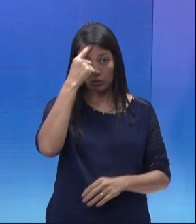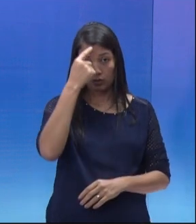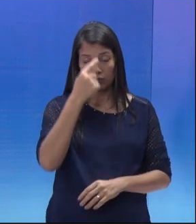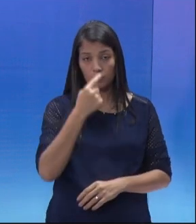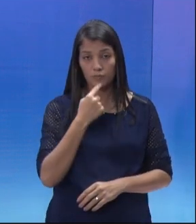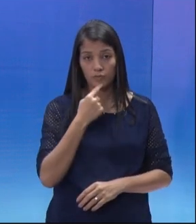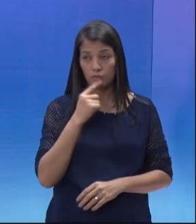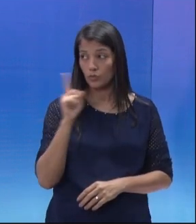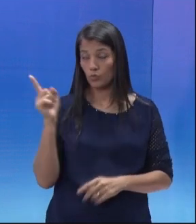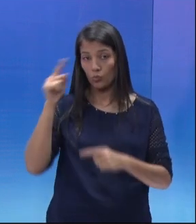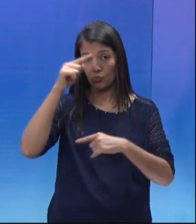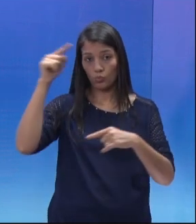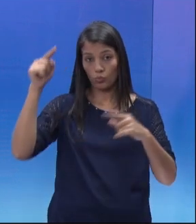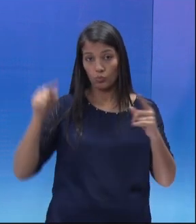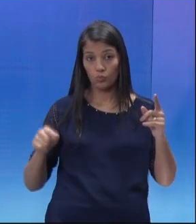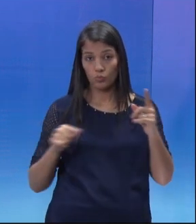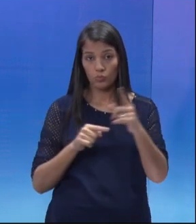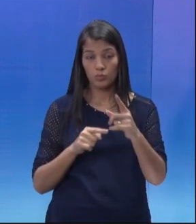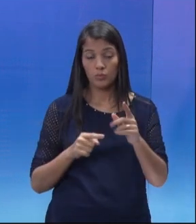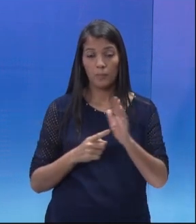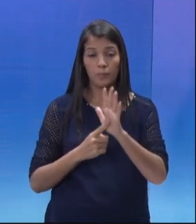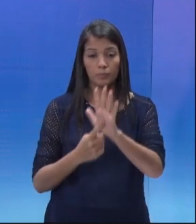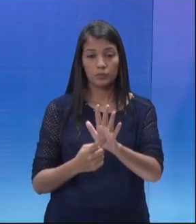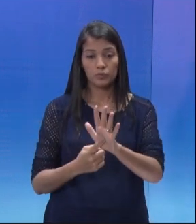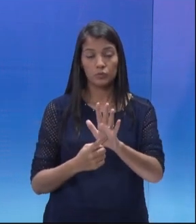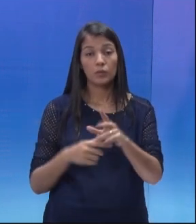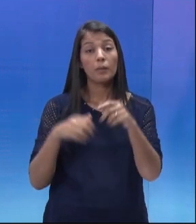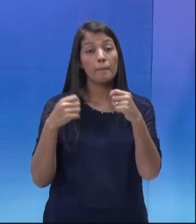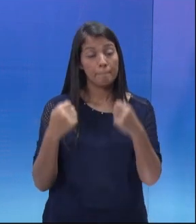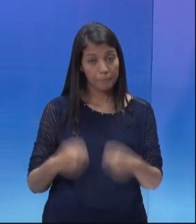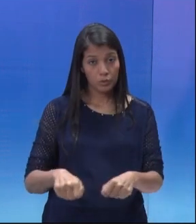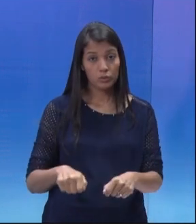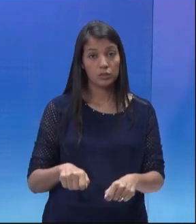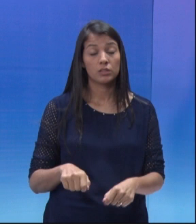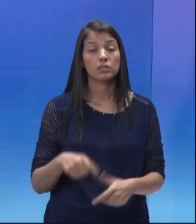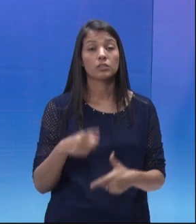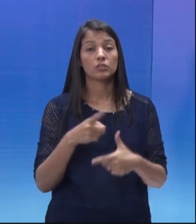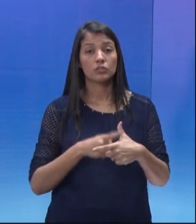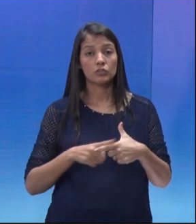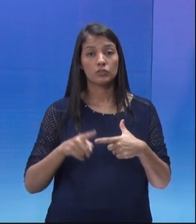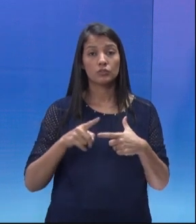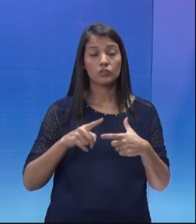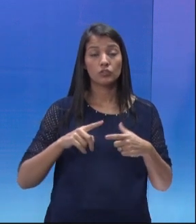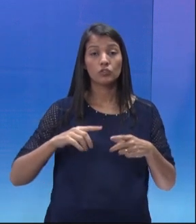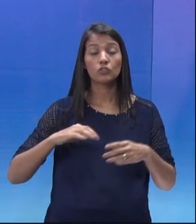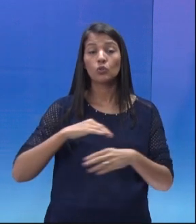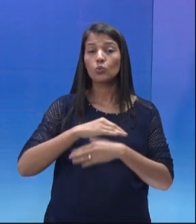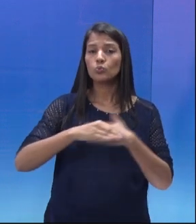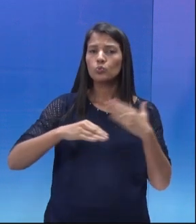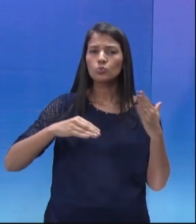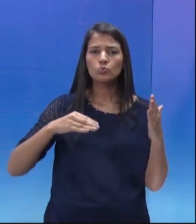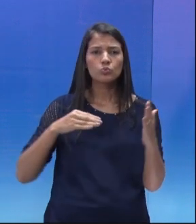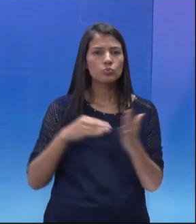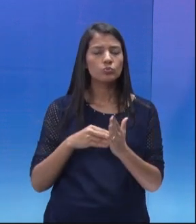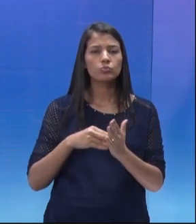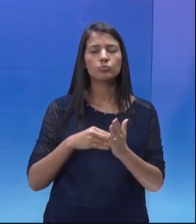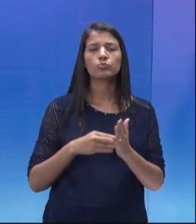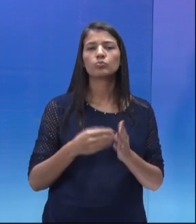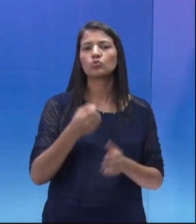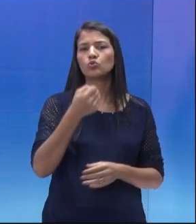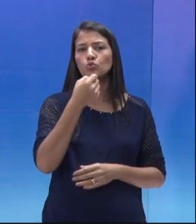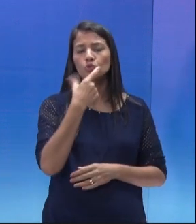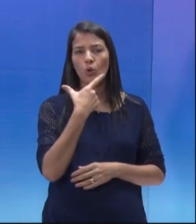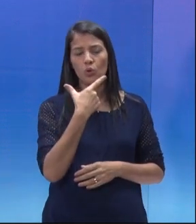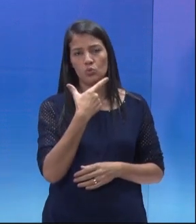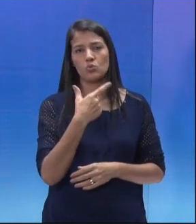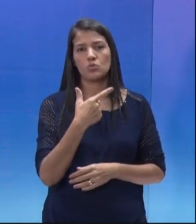eu posso dividir todas as doses letais por 5, que eu vou ter a dose letal real para cada